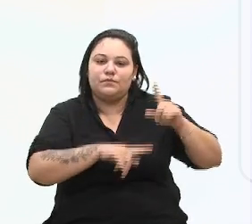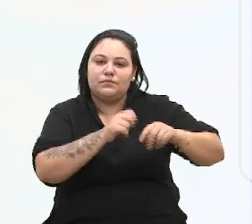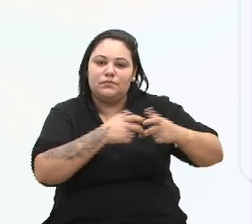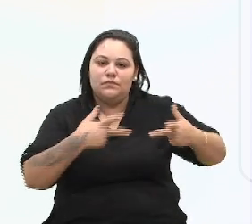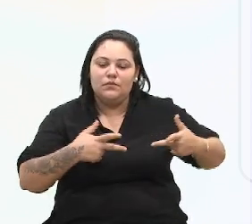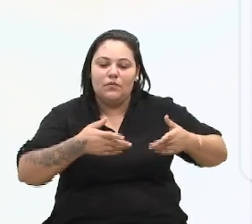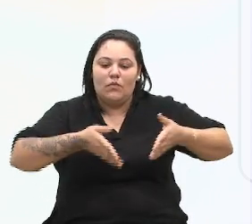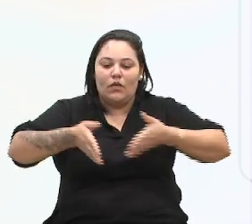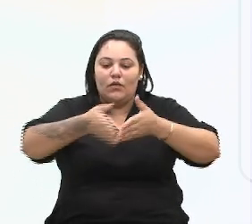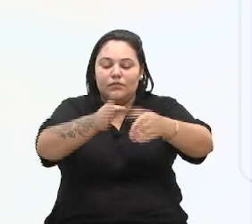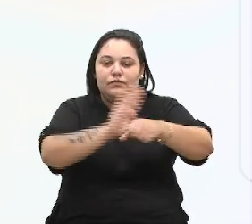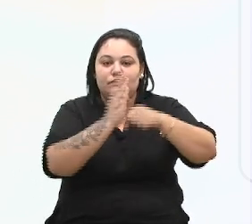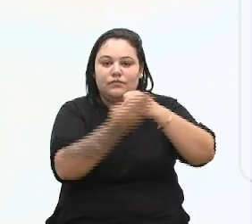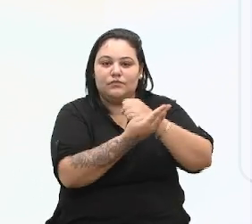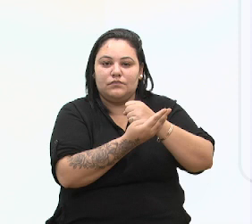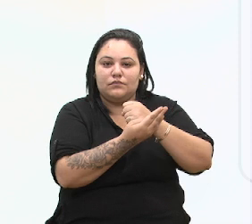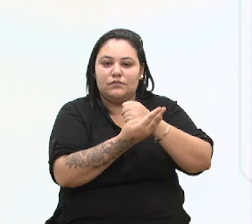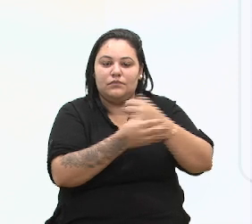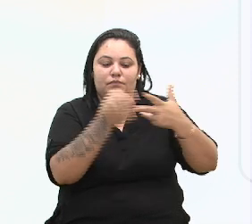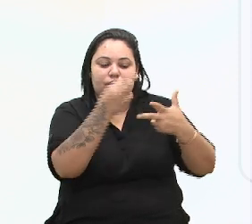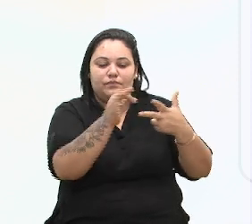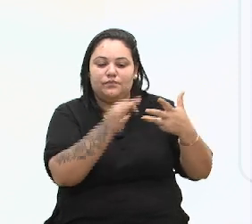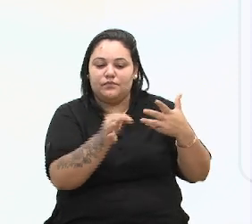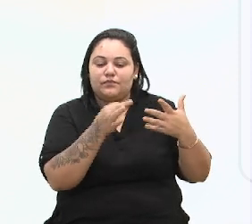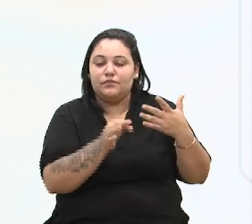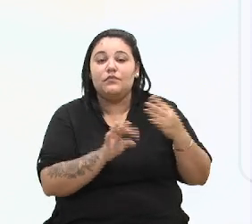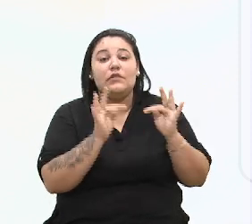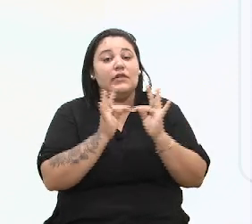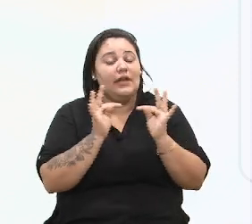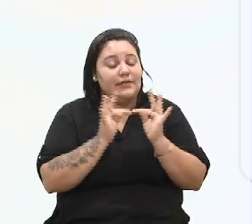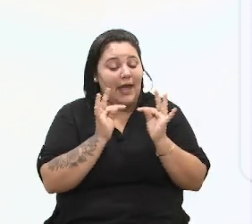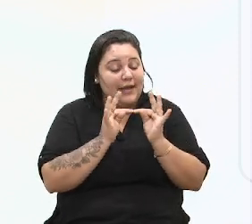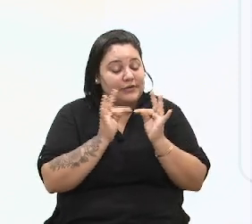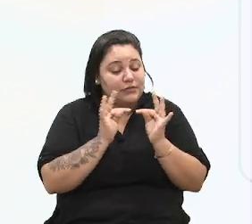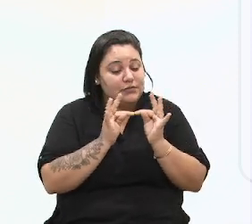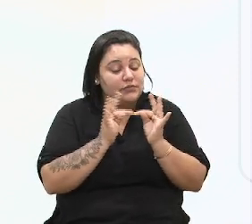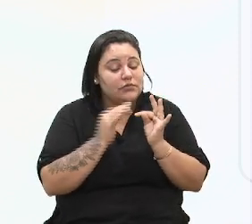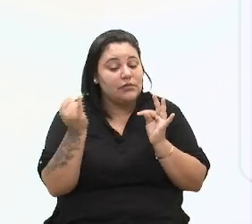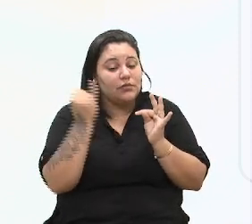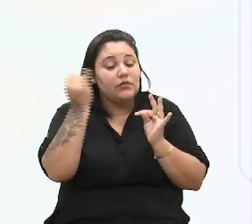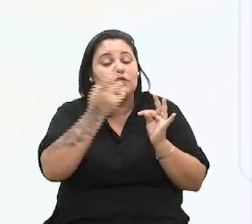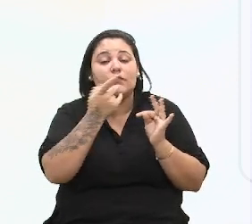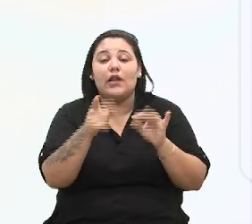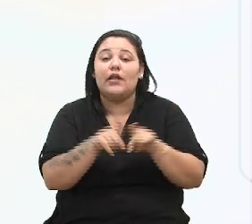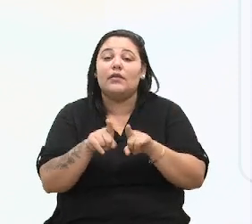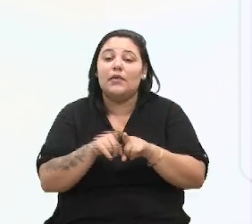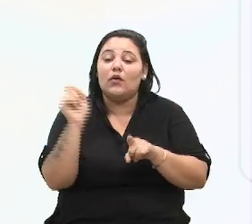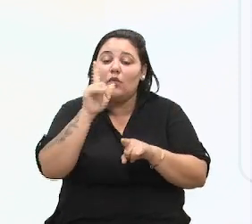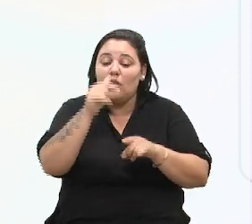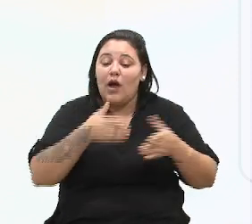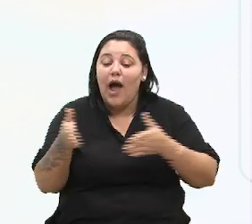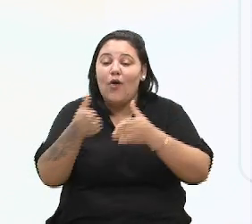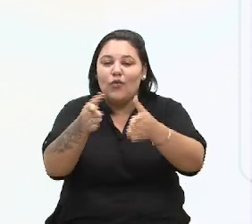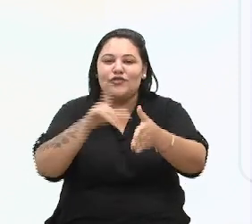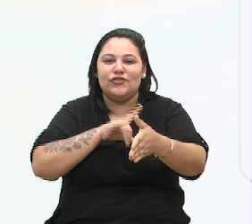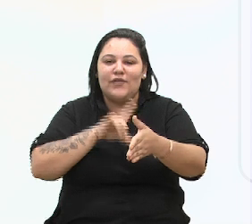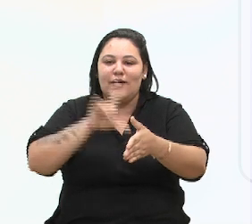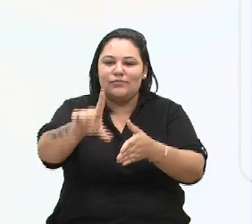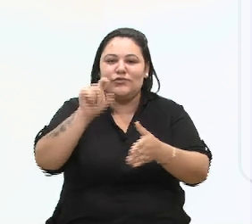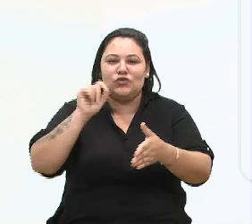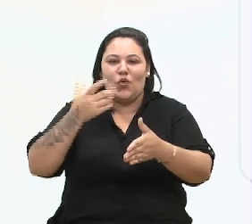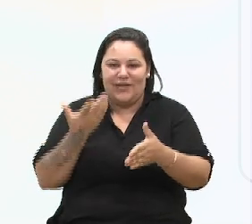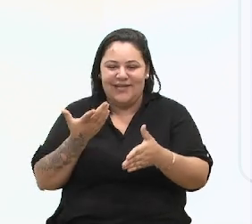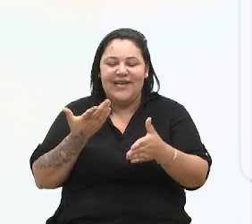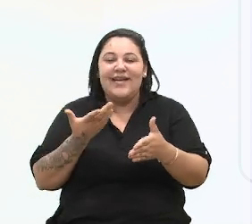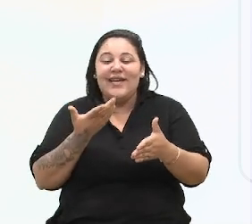dos critérios técnicos, importante frisar, critérios técnicos pelos quais essas ruas foram escolhidas, né? Então,